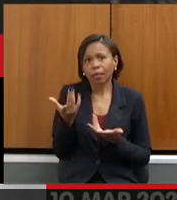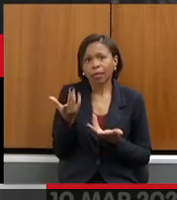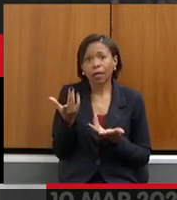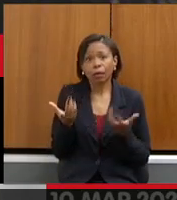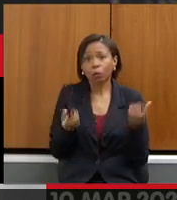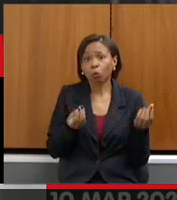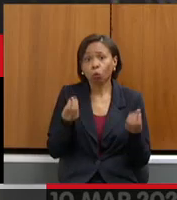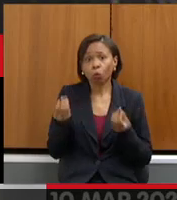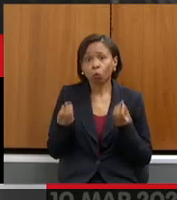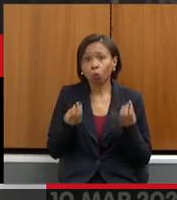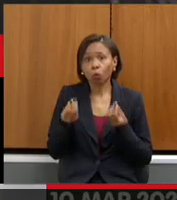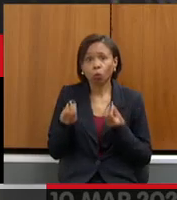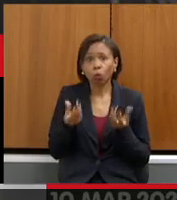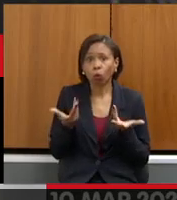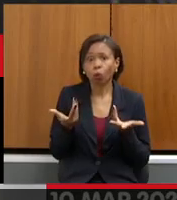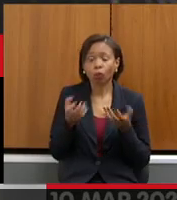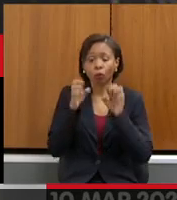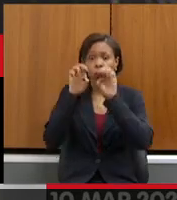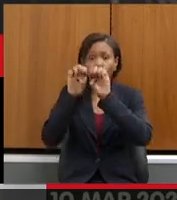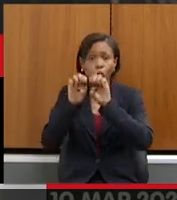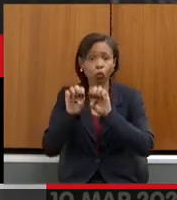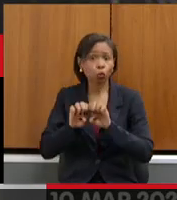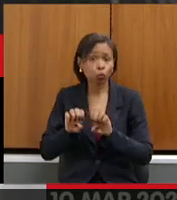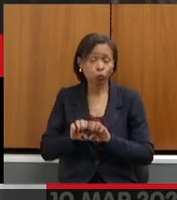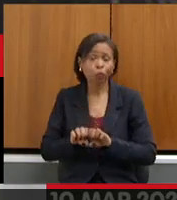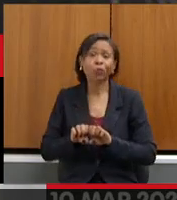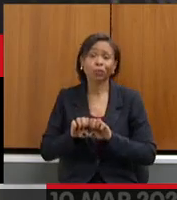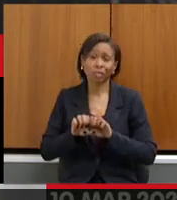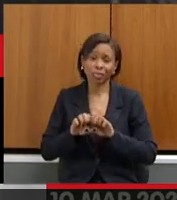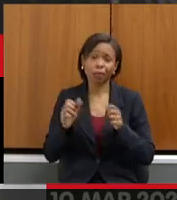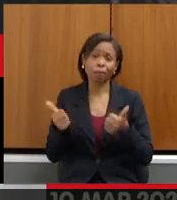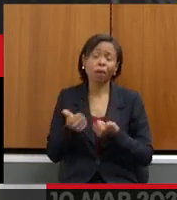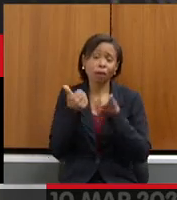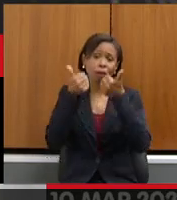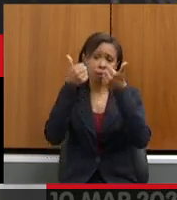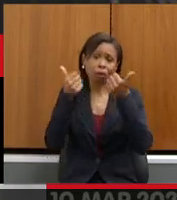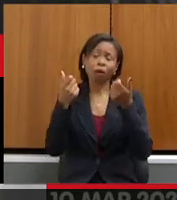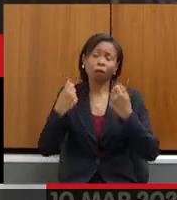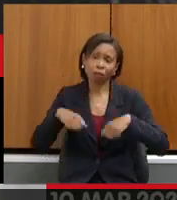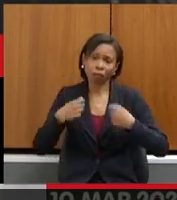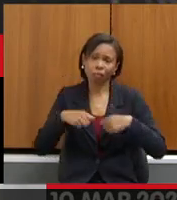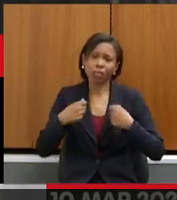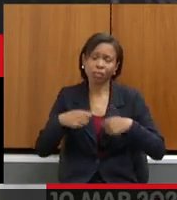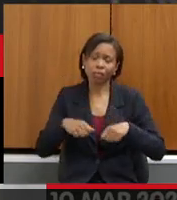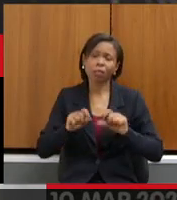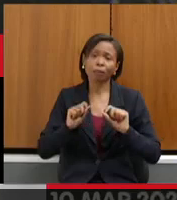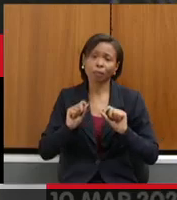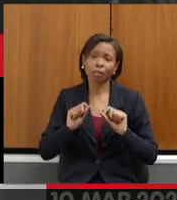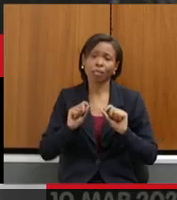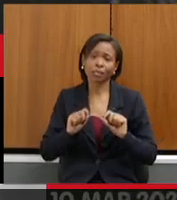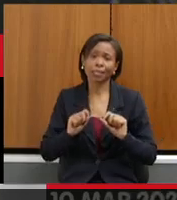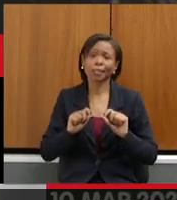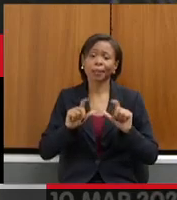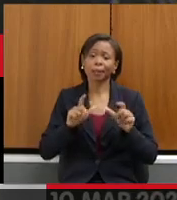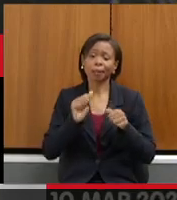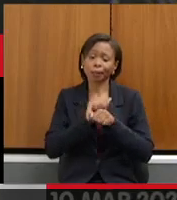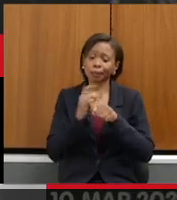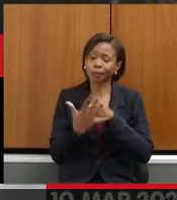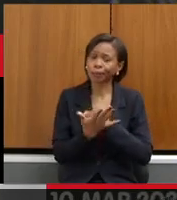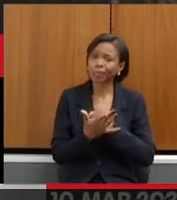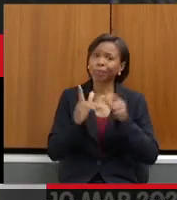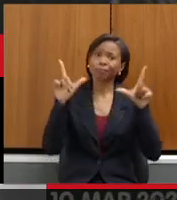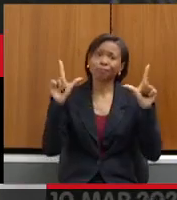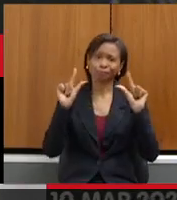nos dá né Essa estrutura maior para diminuir o índice que está aí dessa